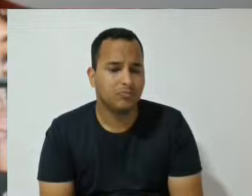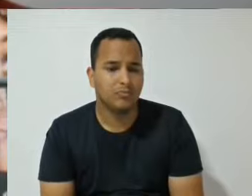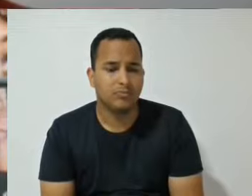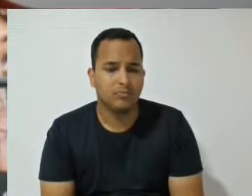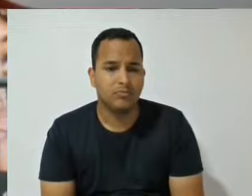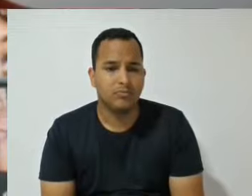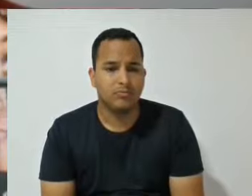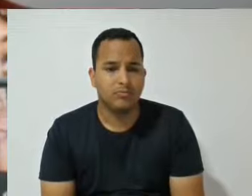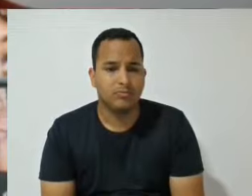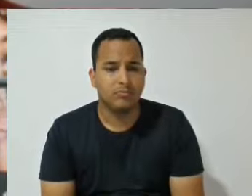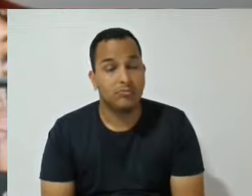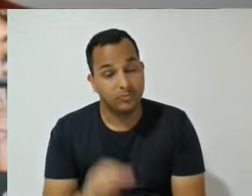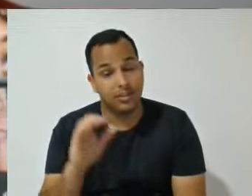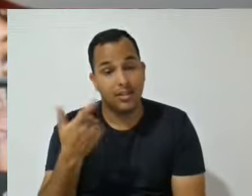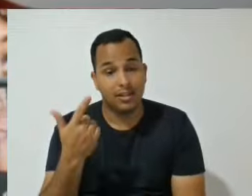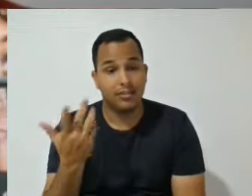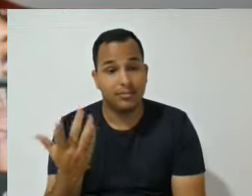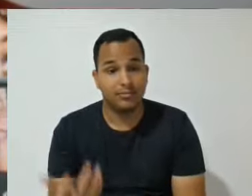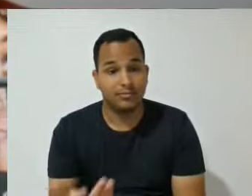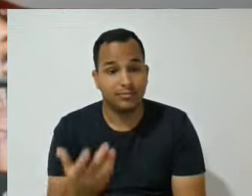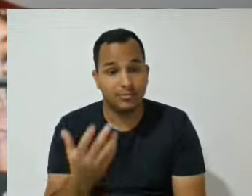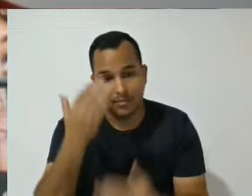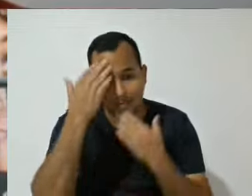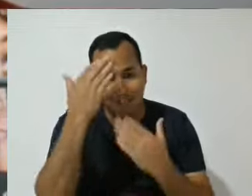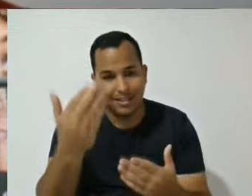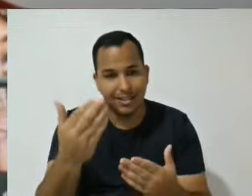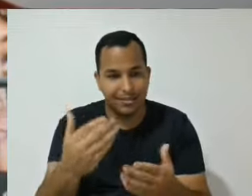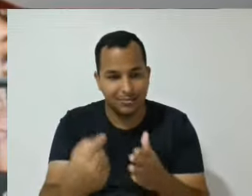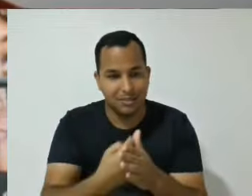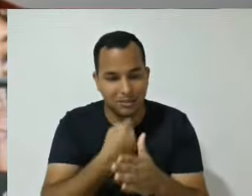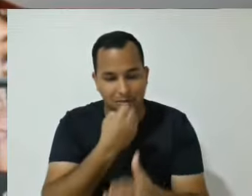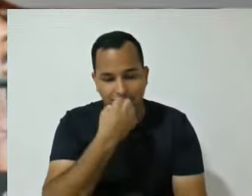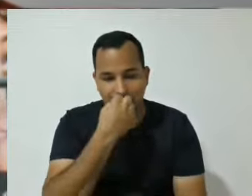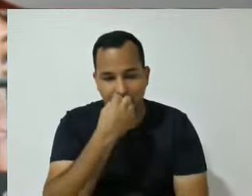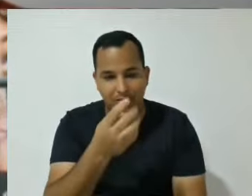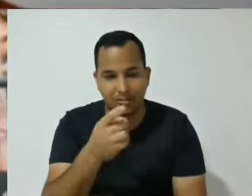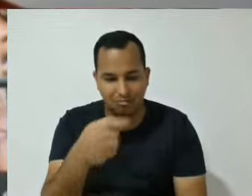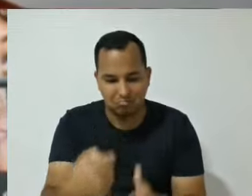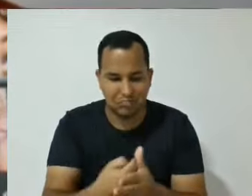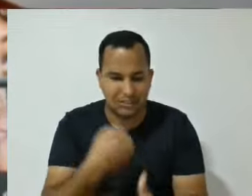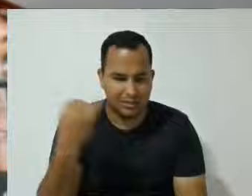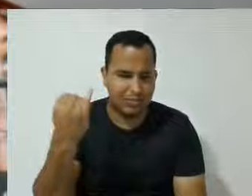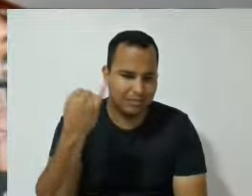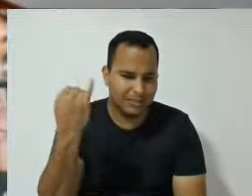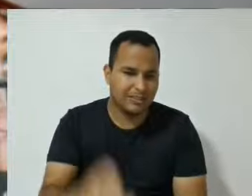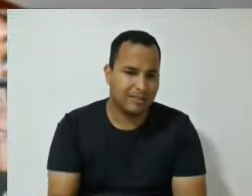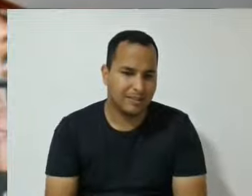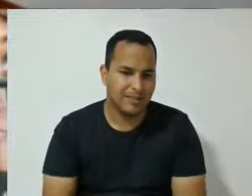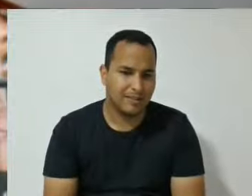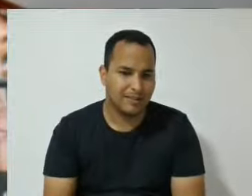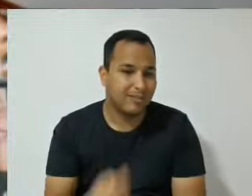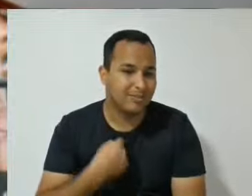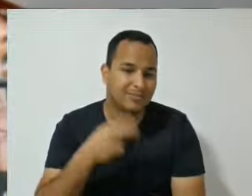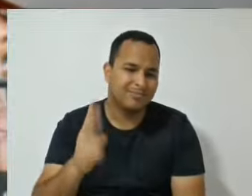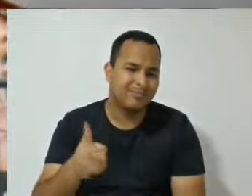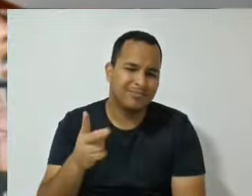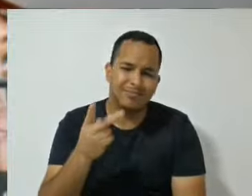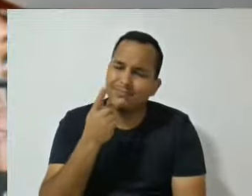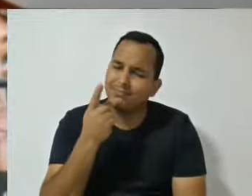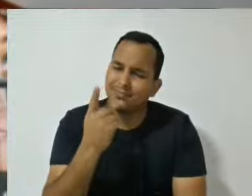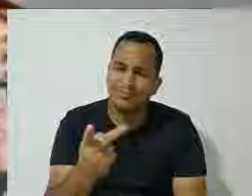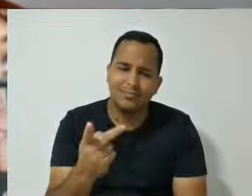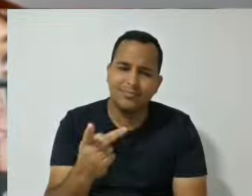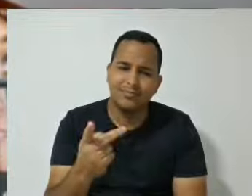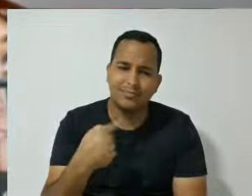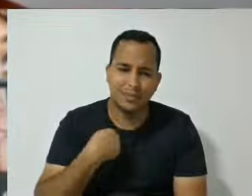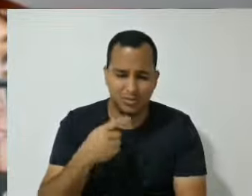Sim, claro. Obrigada por perguntar. Acho essa pergunta muito importante. Eu sempre falava, né, enquanto eu estava gestora,